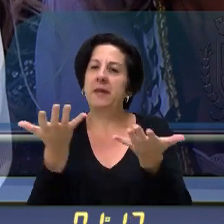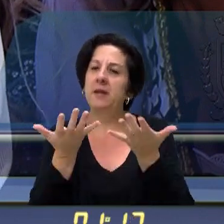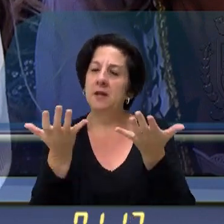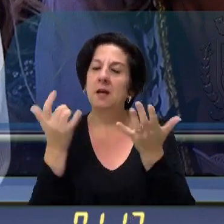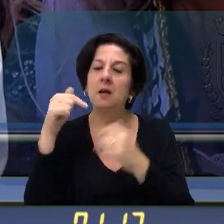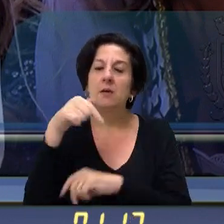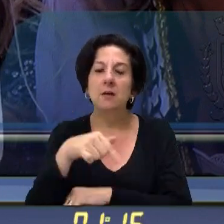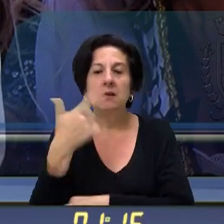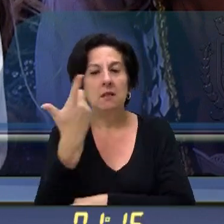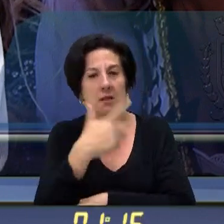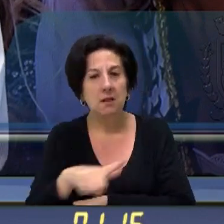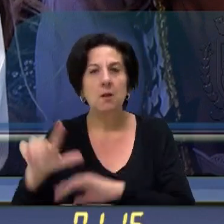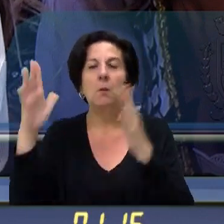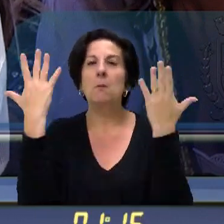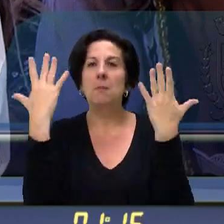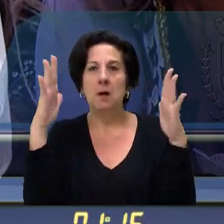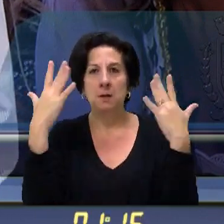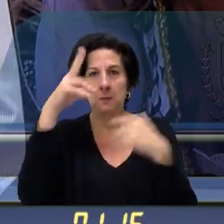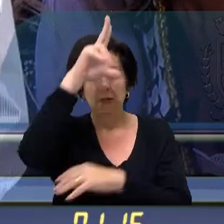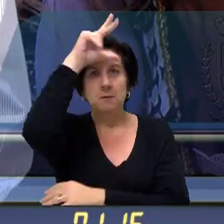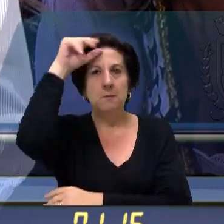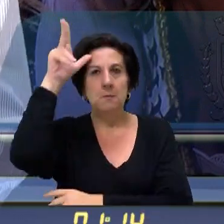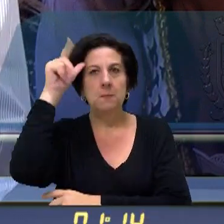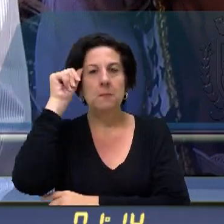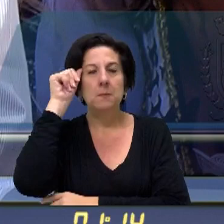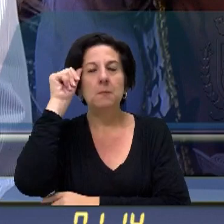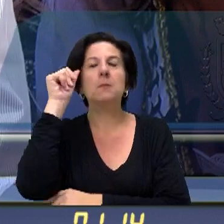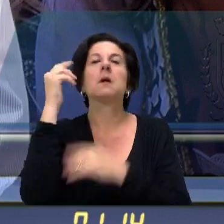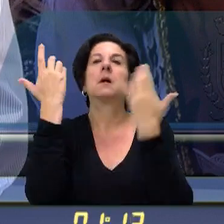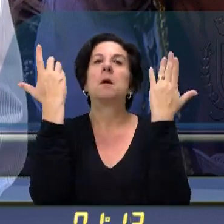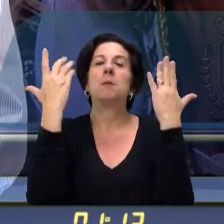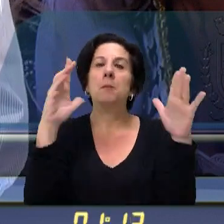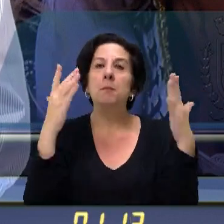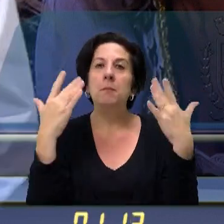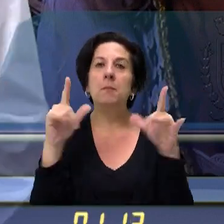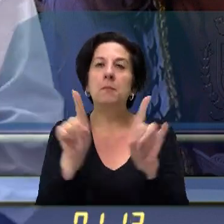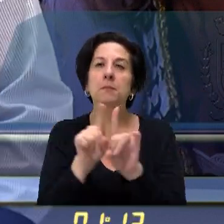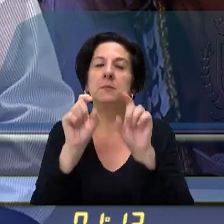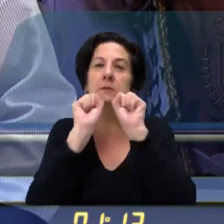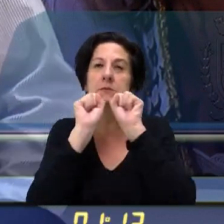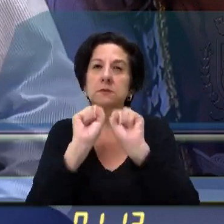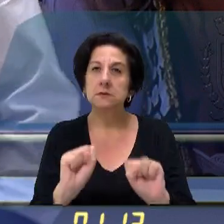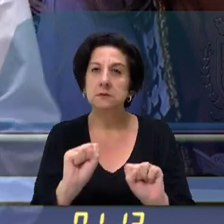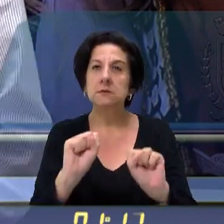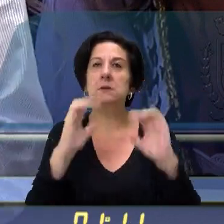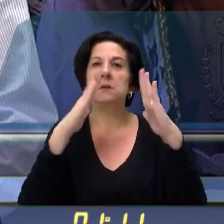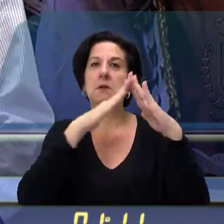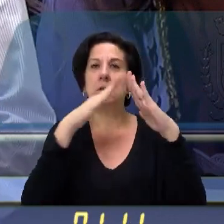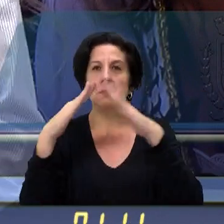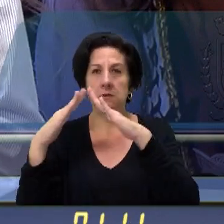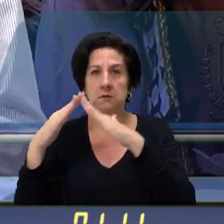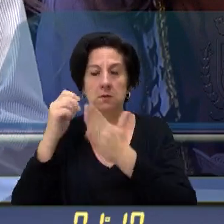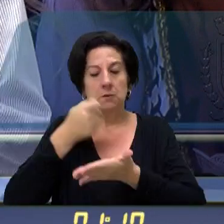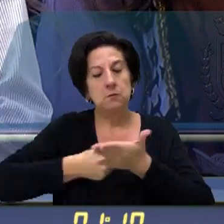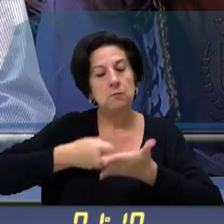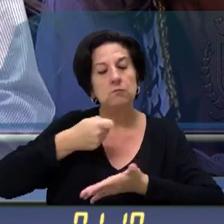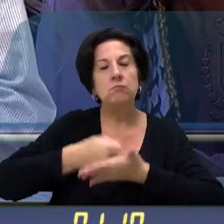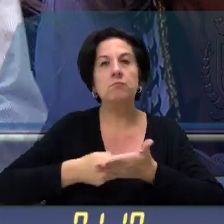aqui, novamente, parabenizar o prefeito, parabenizar também a Secretaria da Habitação pela